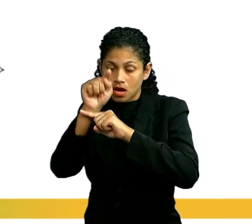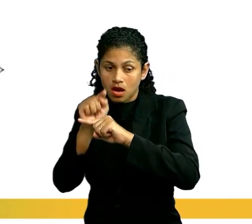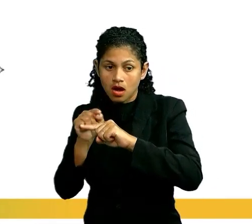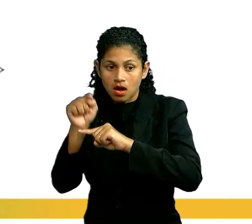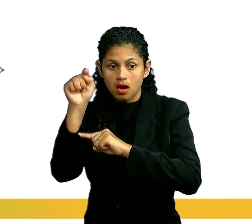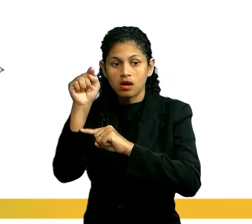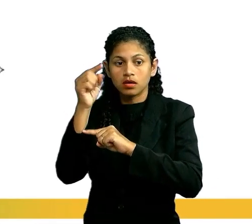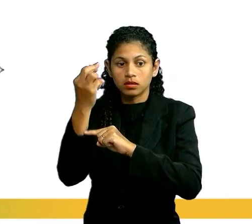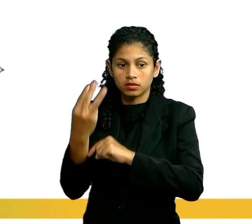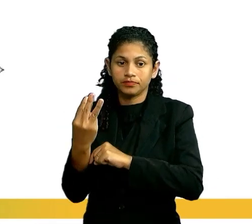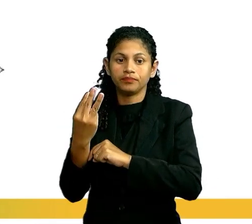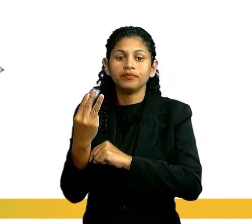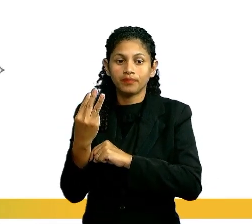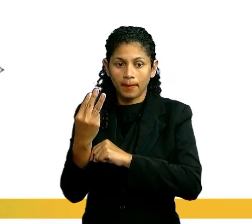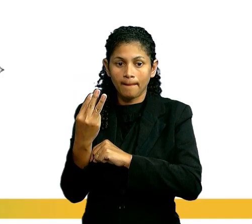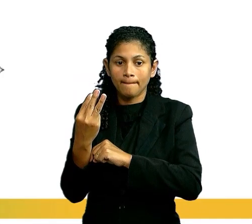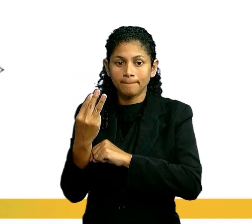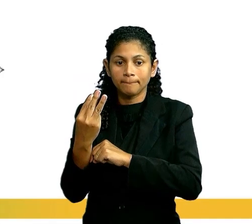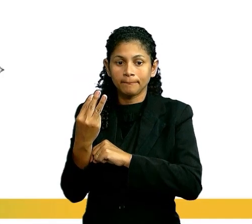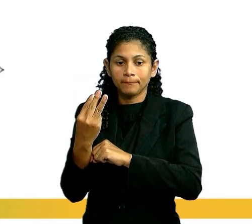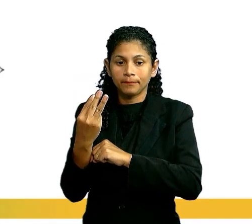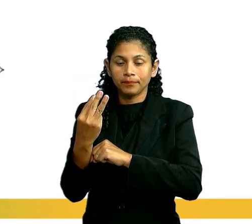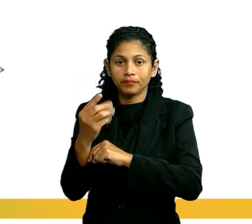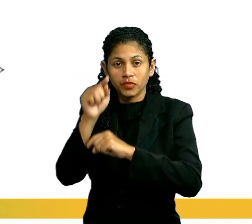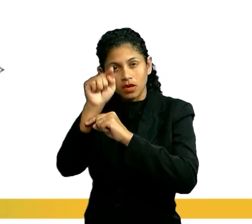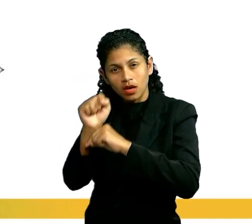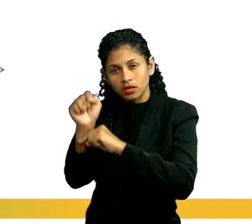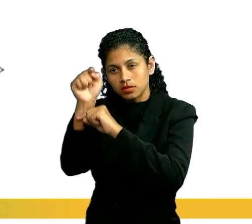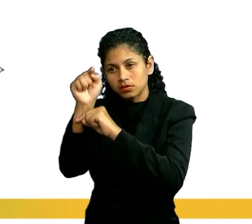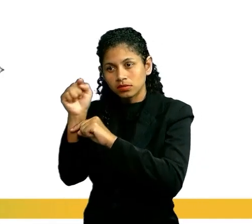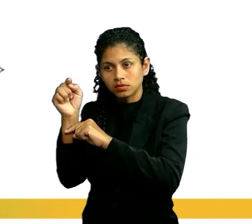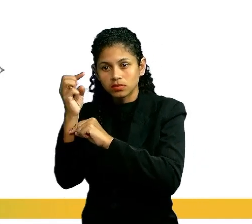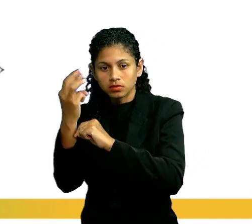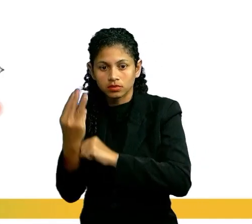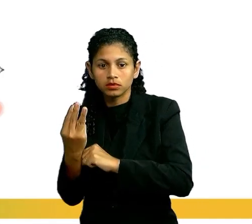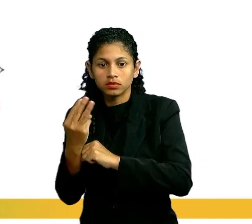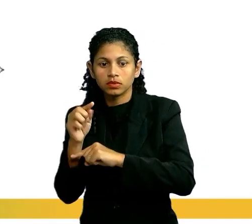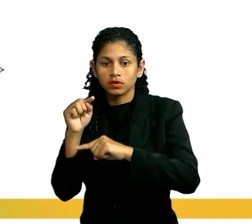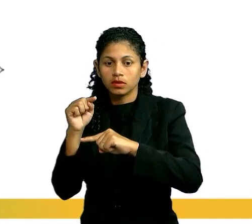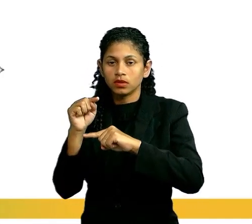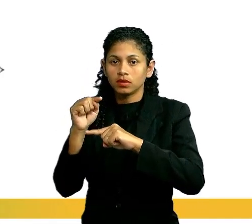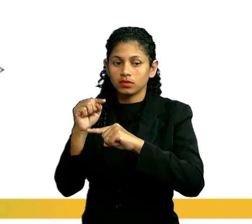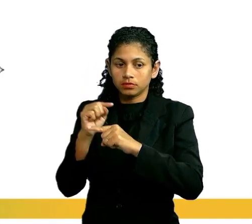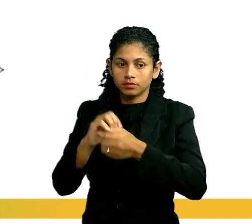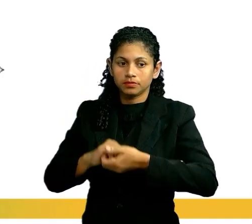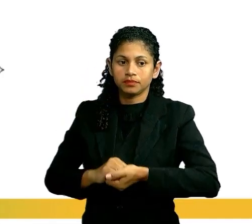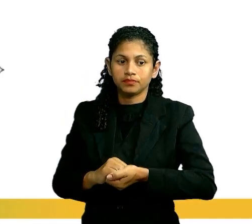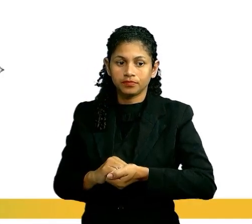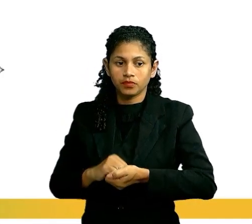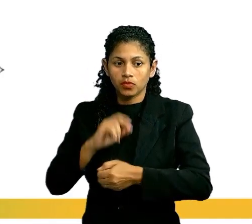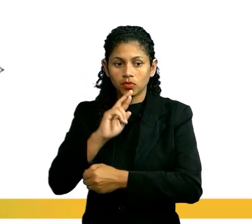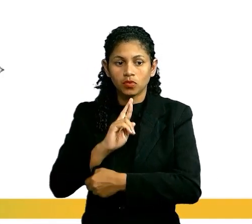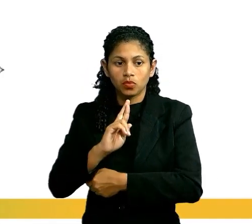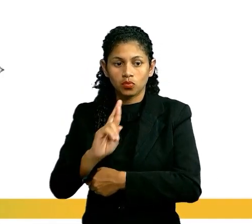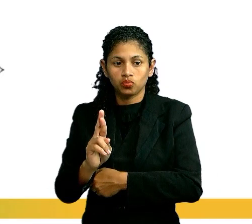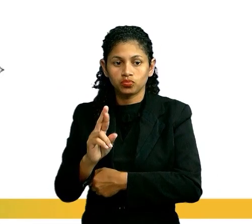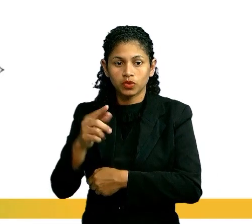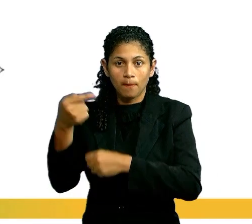ideia. Aí vai ficar raiz de 3 vezes D e raiz de 3 vezes 90. Tá aqui, ó.